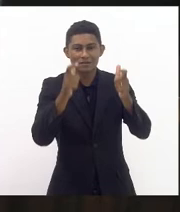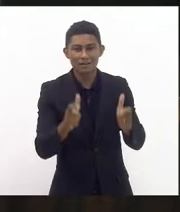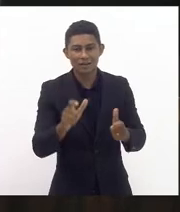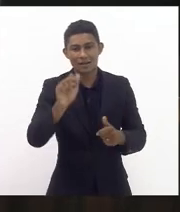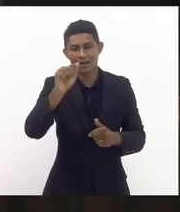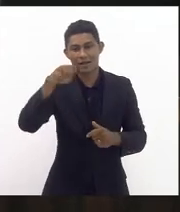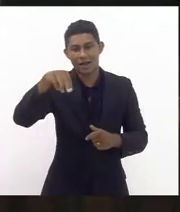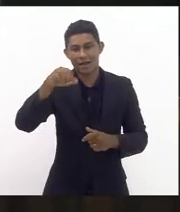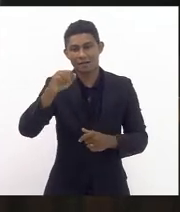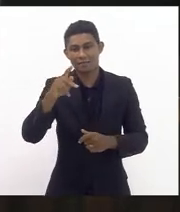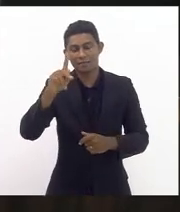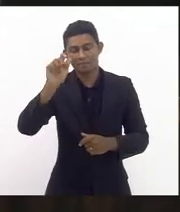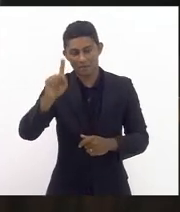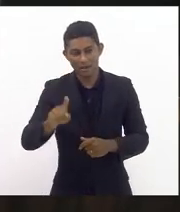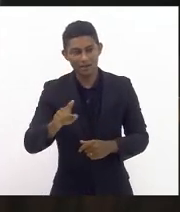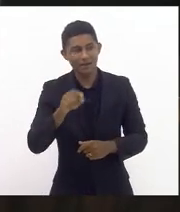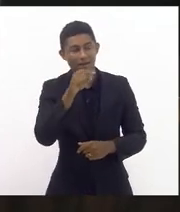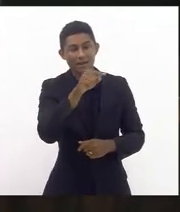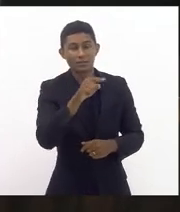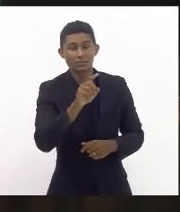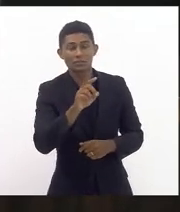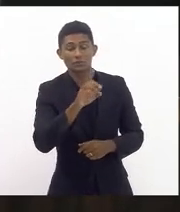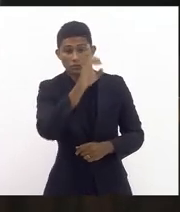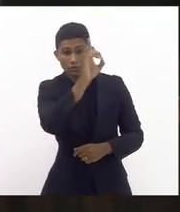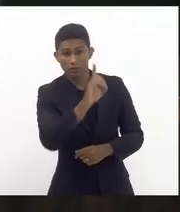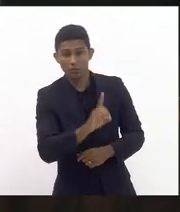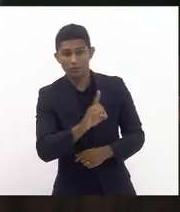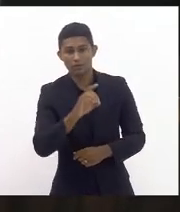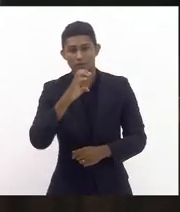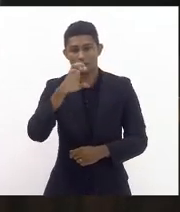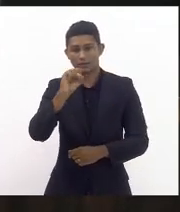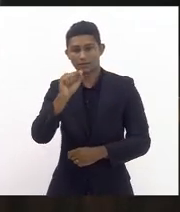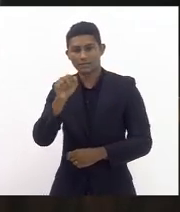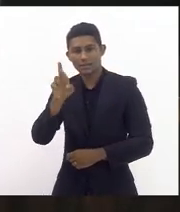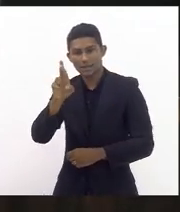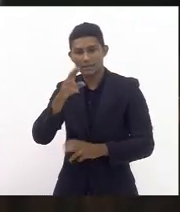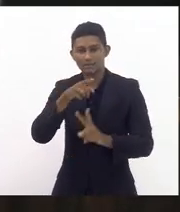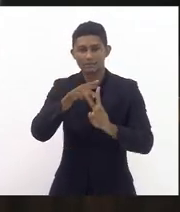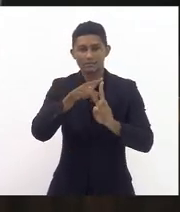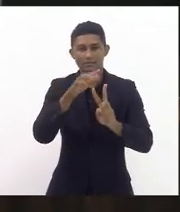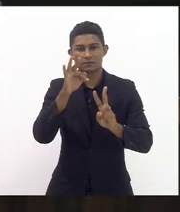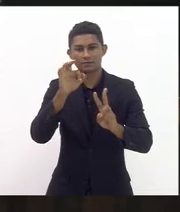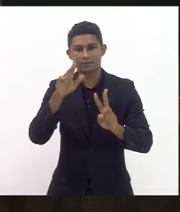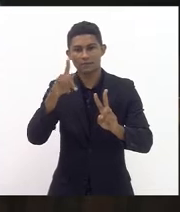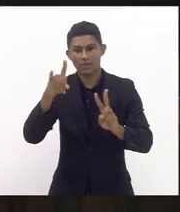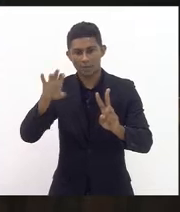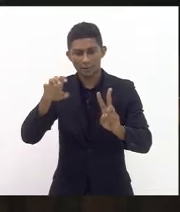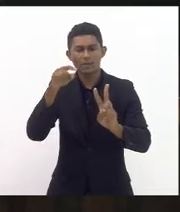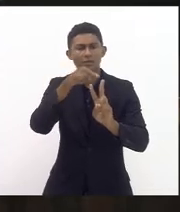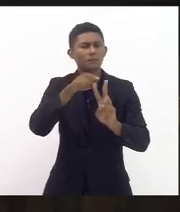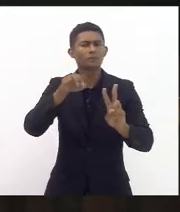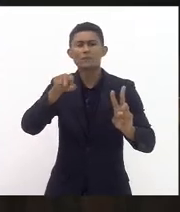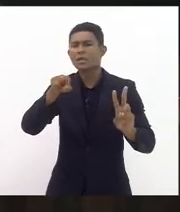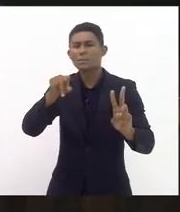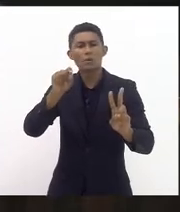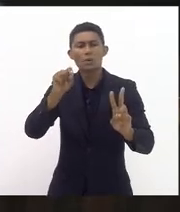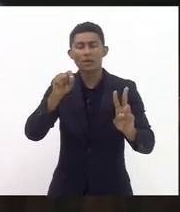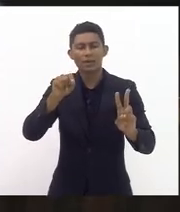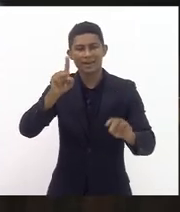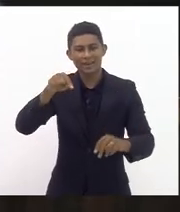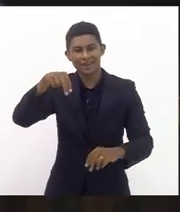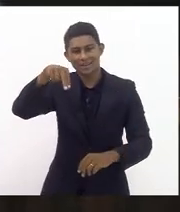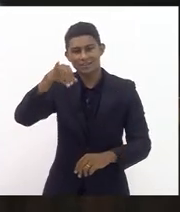Melo, Jefferson Lima, Francisco Fernandes e Felipe Missione, que é o irmão do nosso querido Nicola